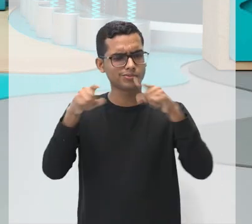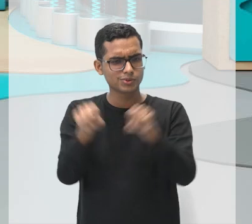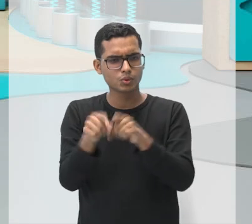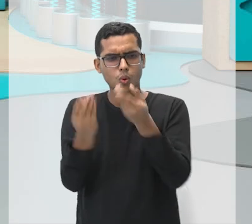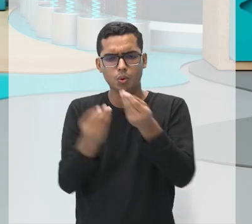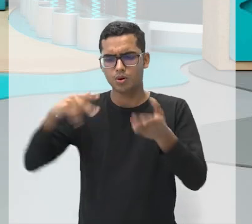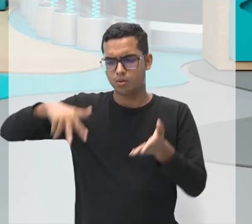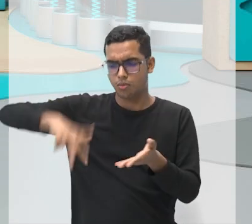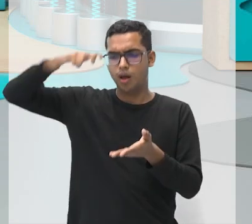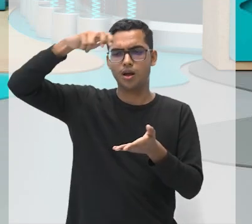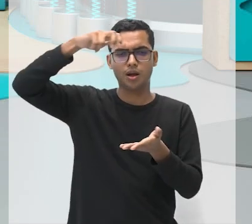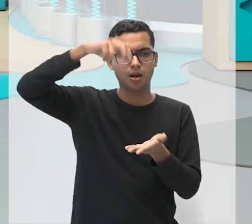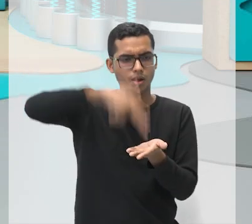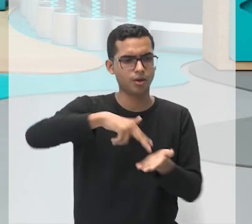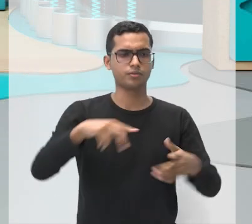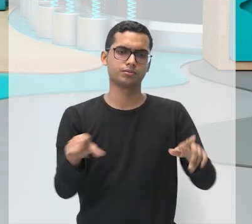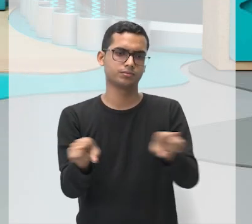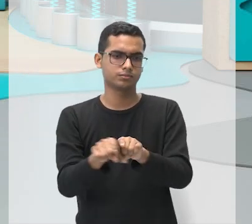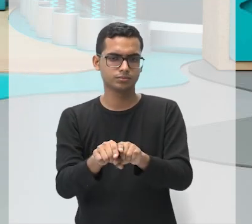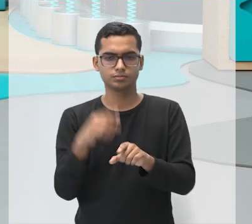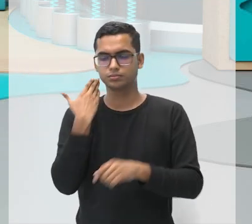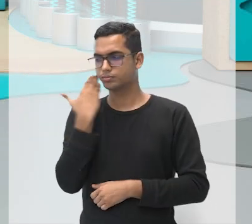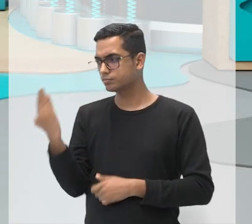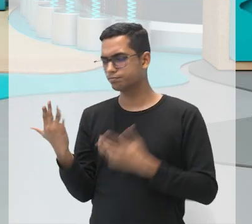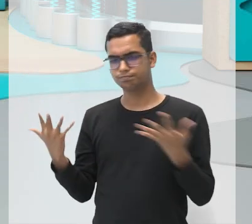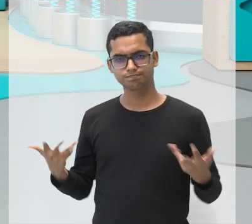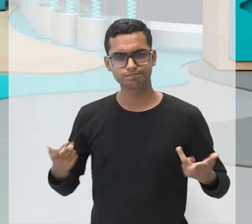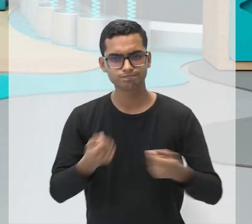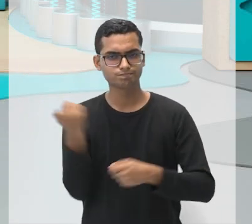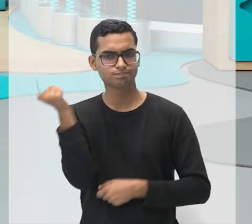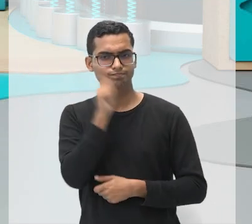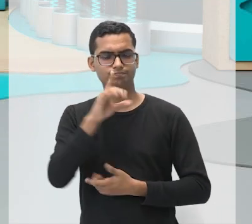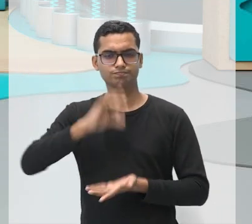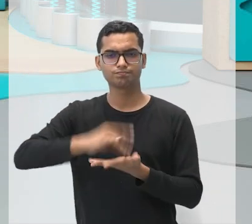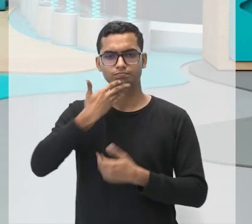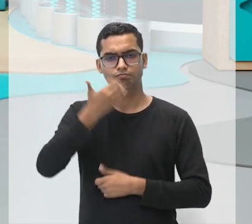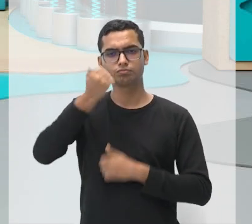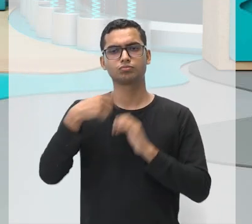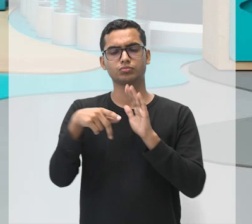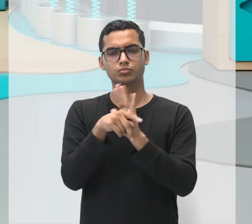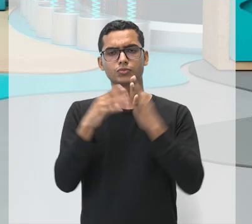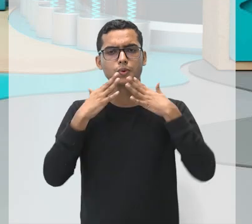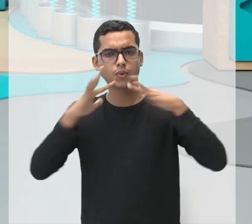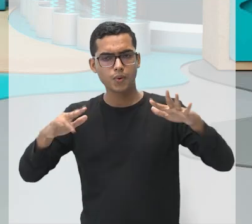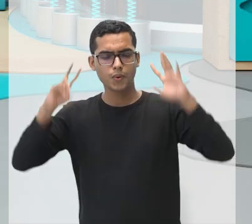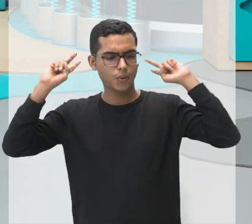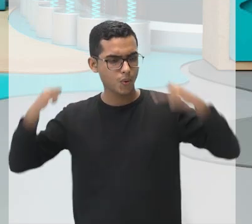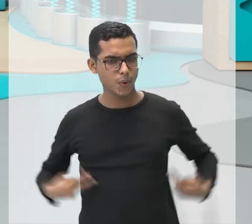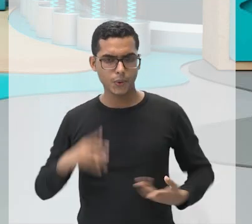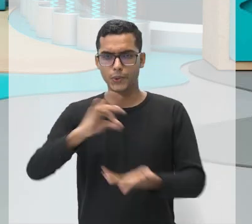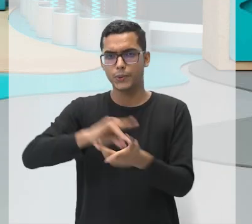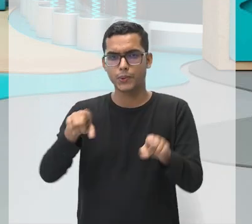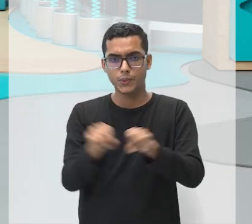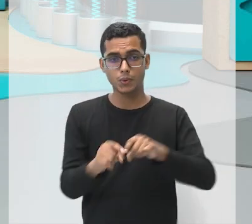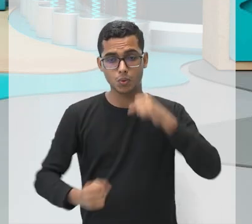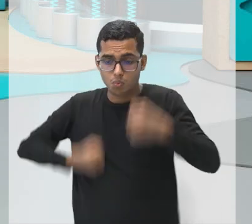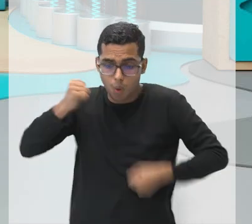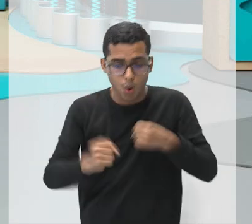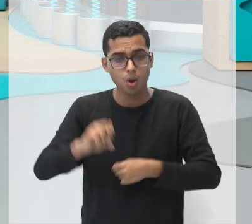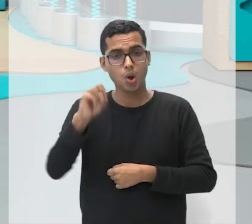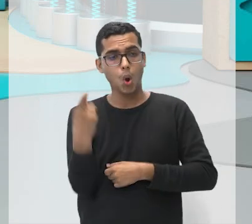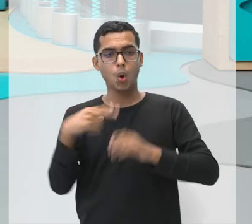essas movimentações, a gente aperfeiçoa esses movimentos simples, naturais do ser humano, como o correr, o saltar,